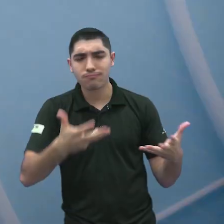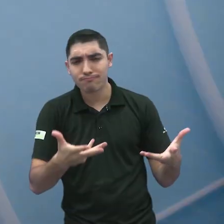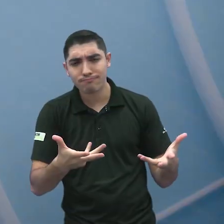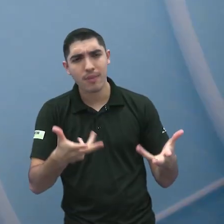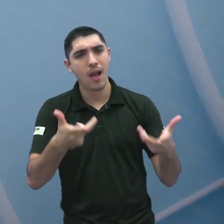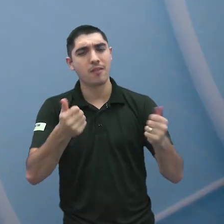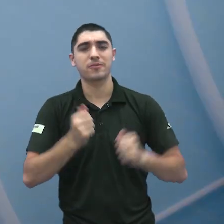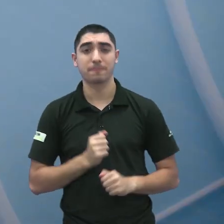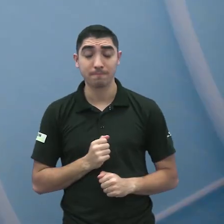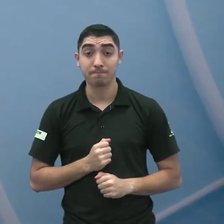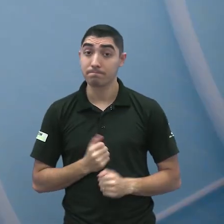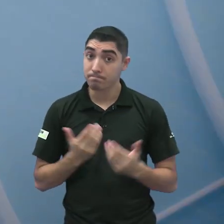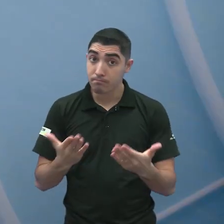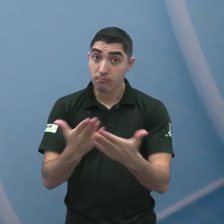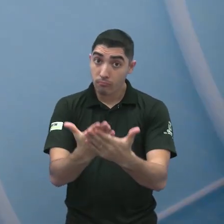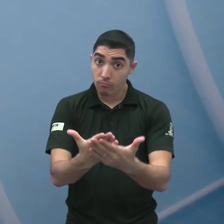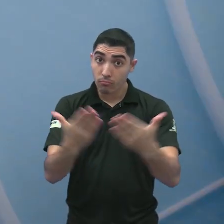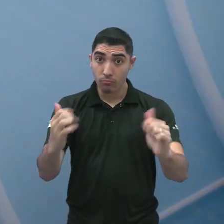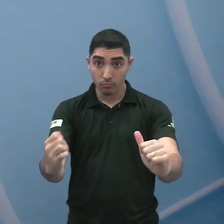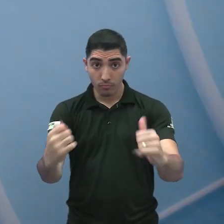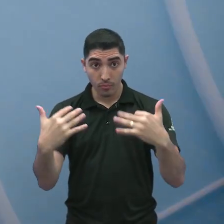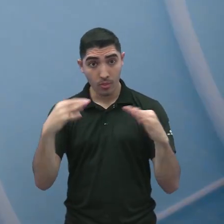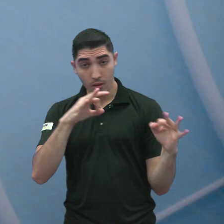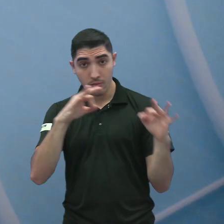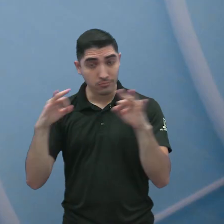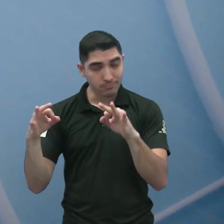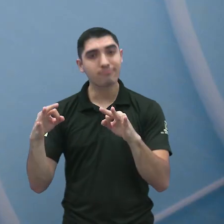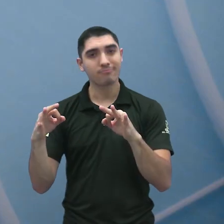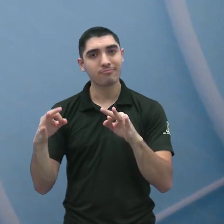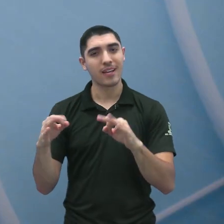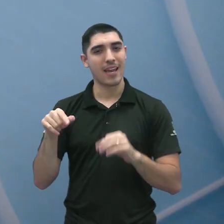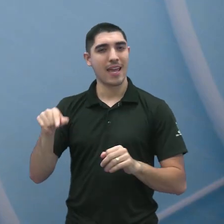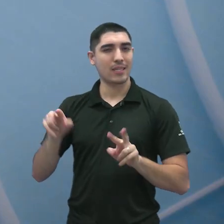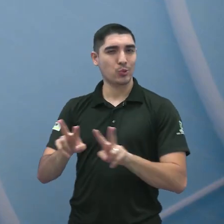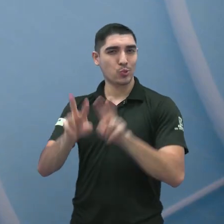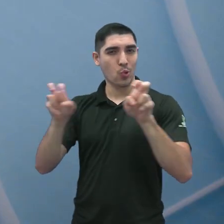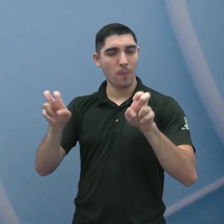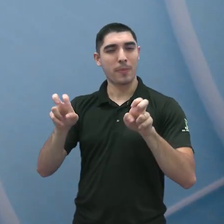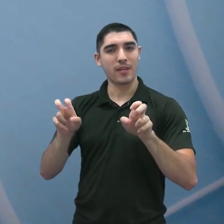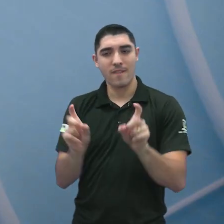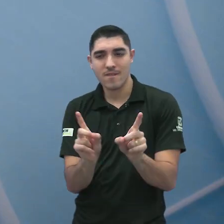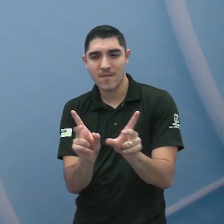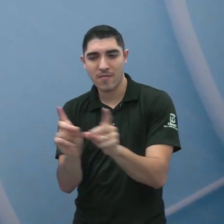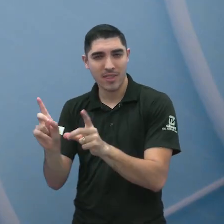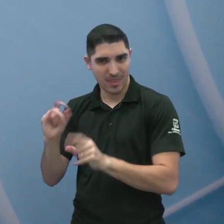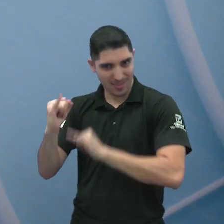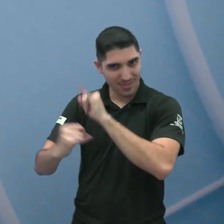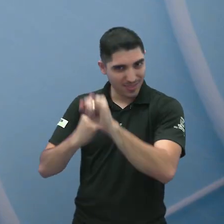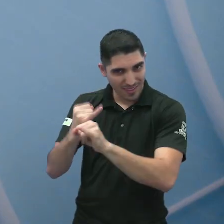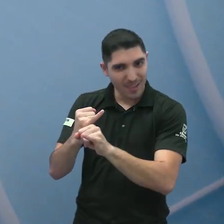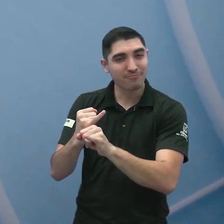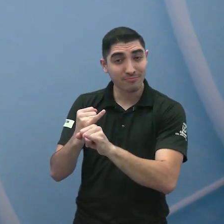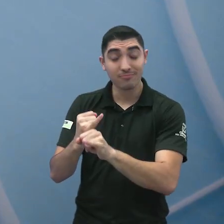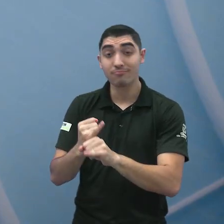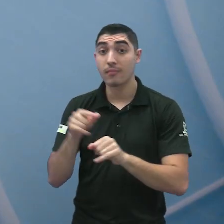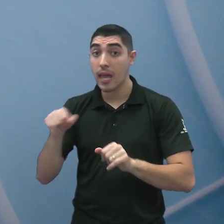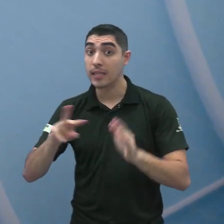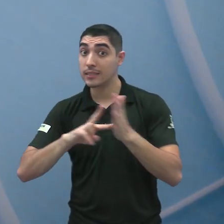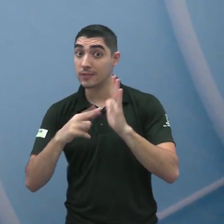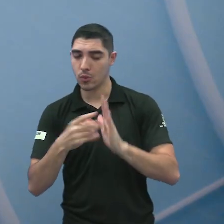Diálogos da Cidade. E a você que nos acompanha, né, falar sobre o comércio do e-commerce é falar